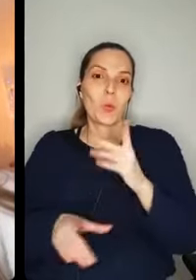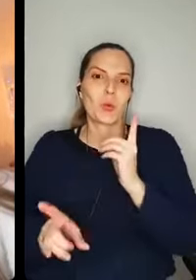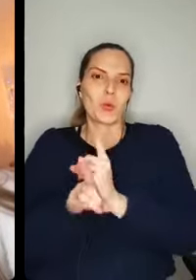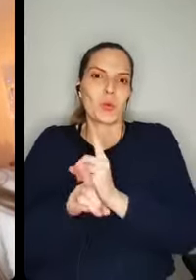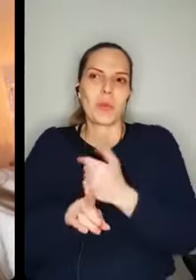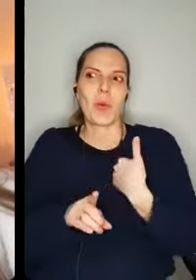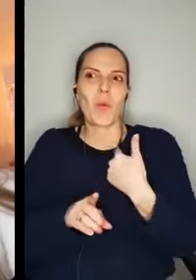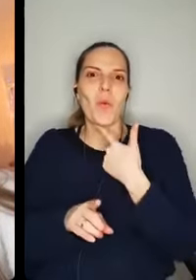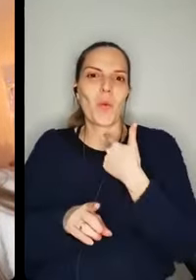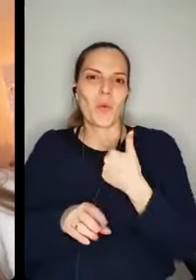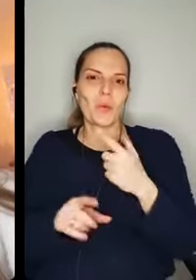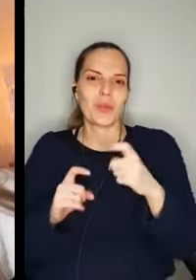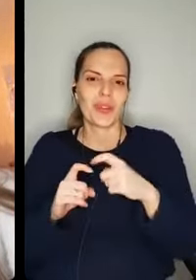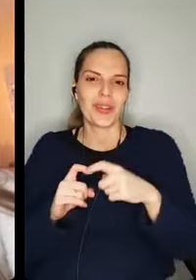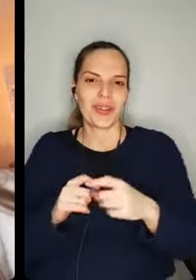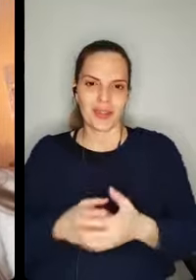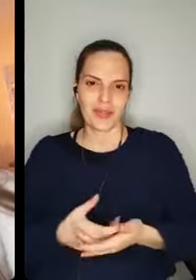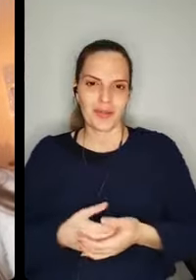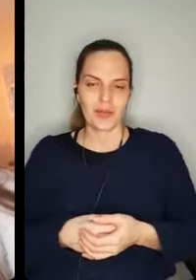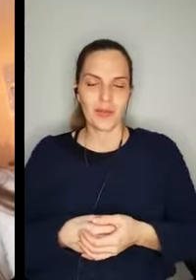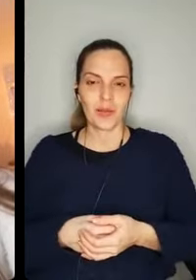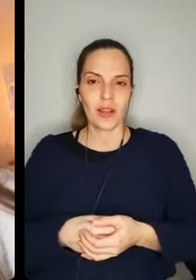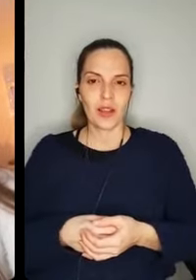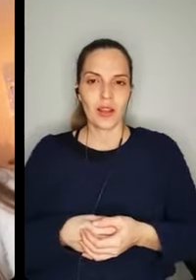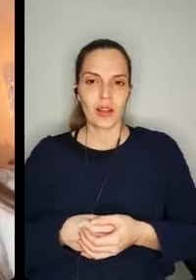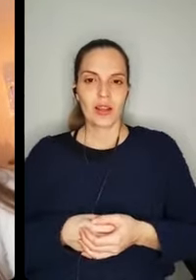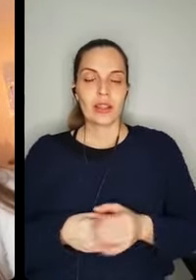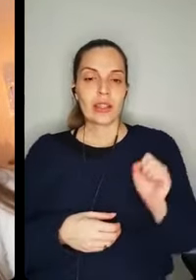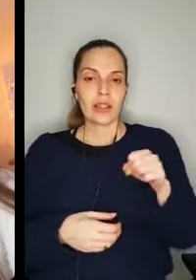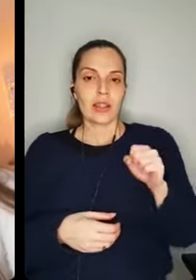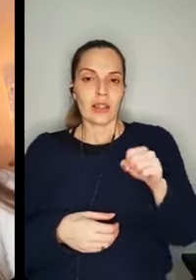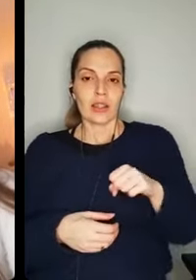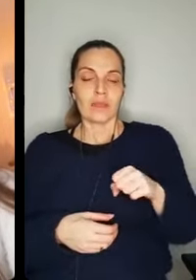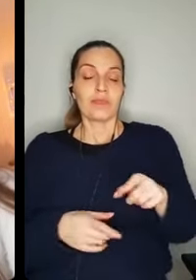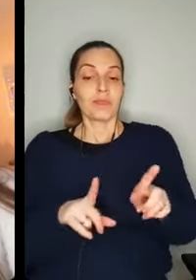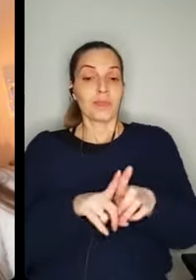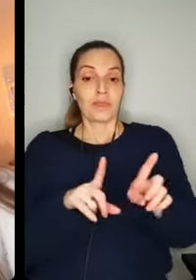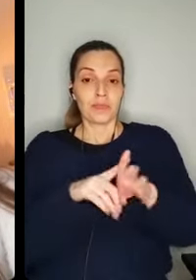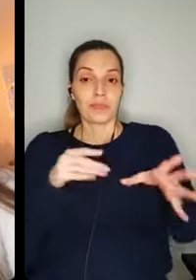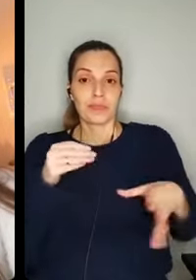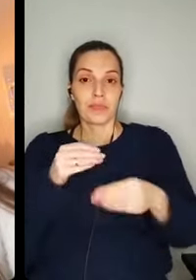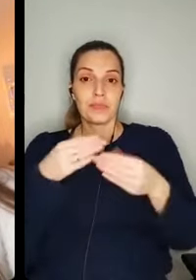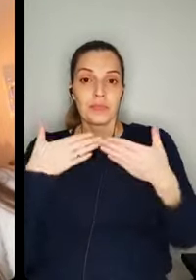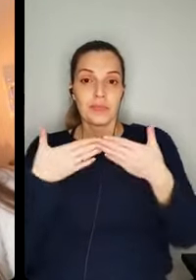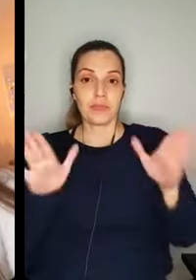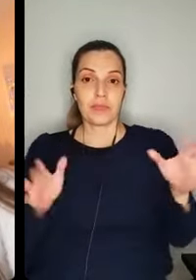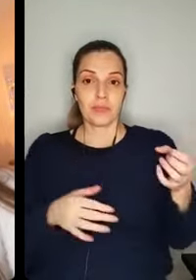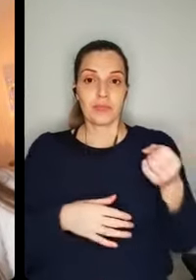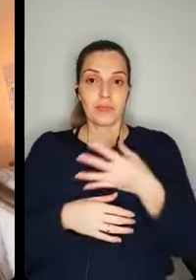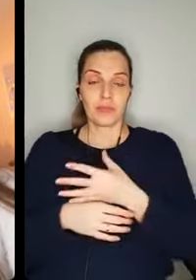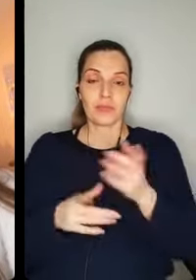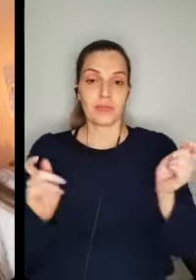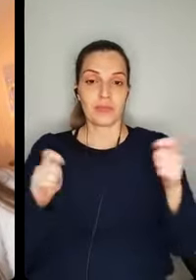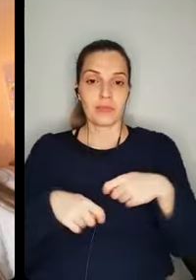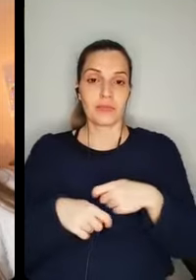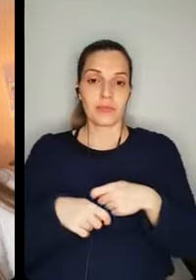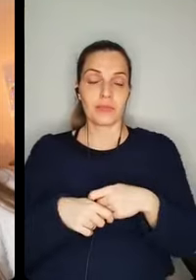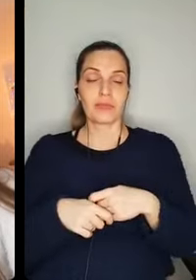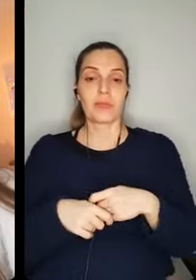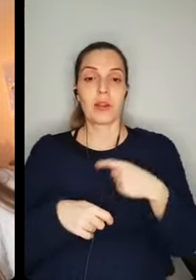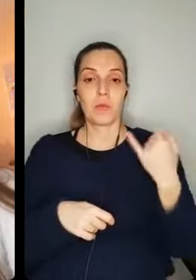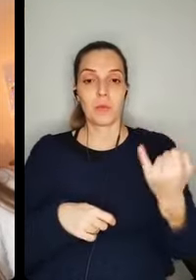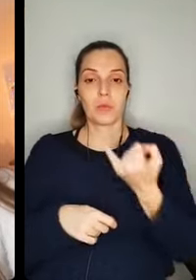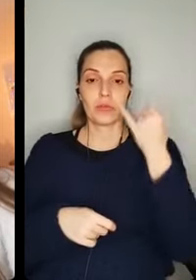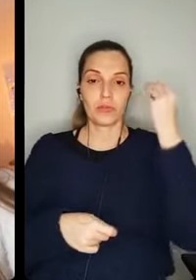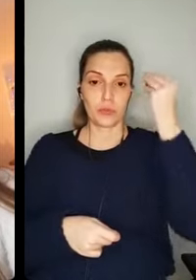Tá certo, eu acho que mais uma coisa em relação a essa coisa de estar aberta a novas possibilidades, uma dica boa, acho que não só para o pessoal da psicologia, mas para alunos da UFSPA